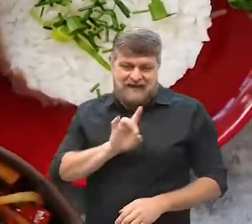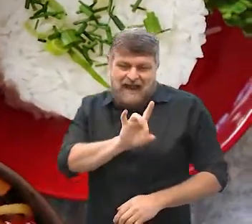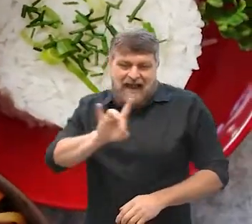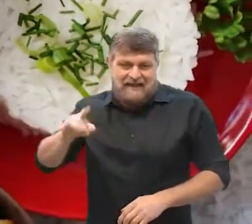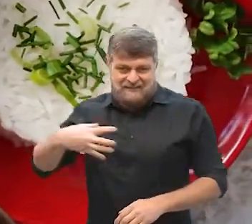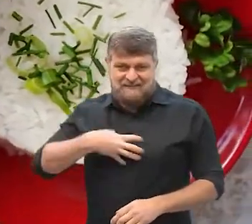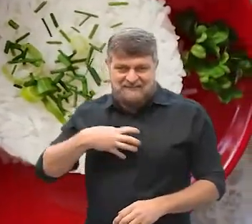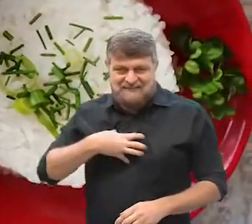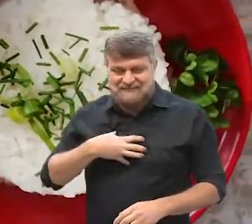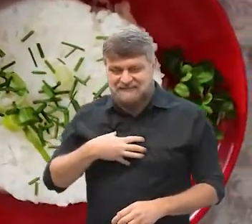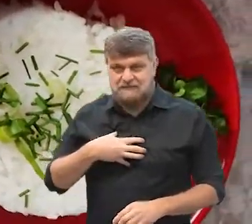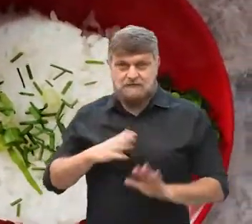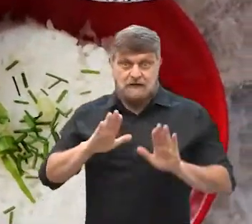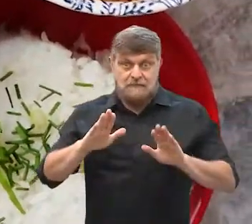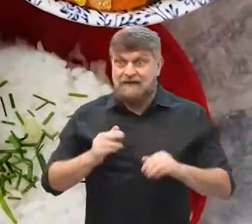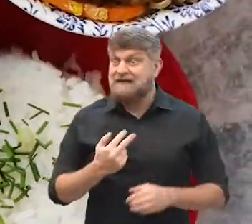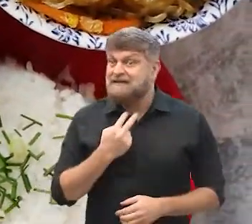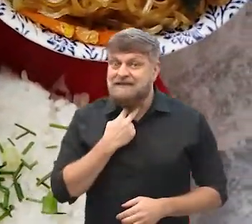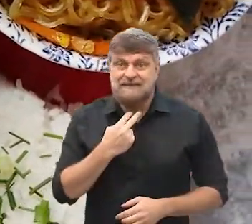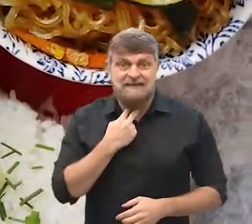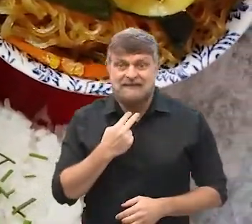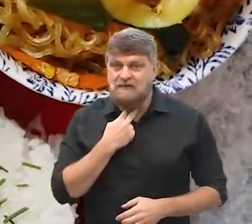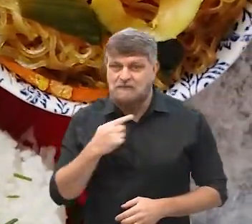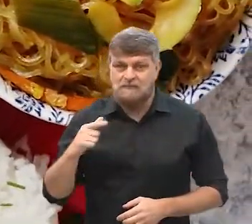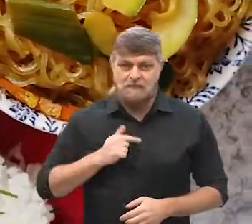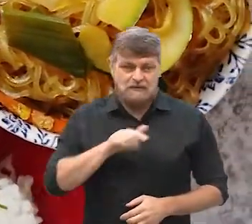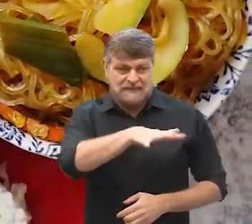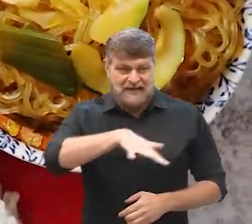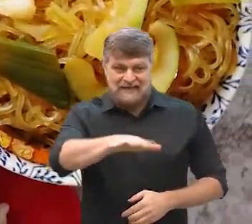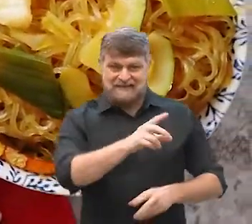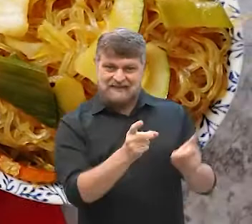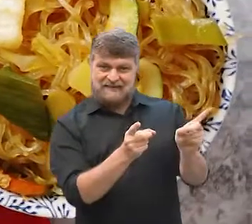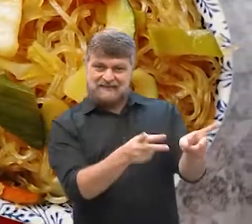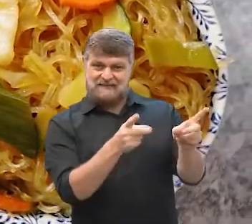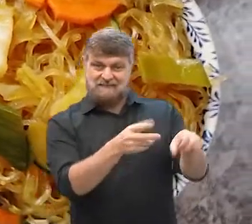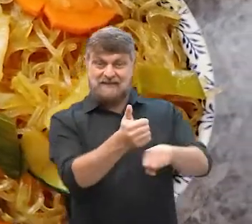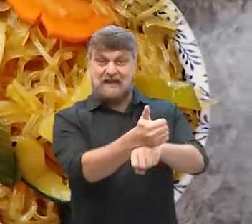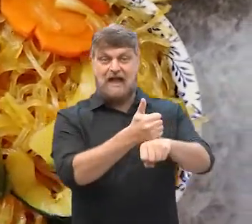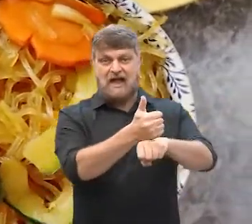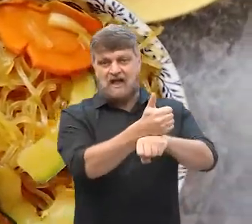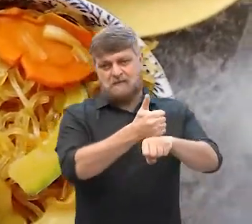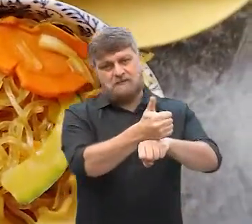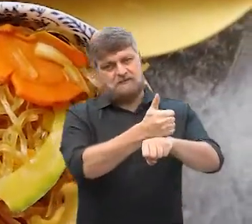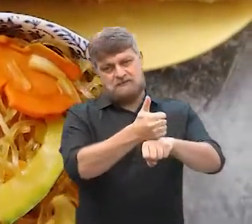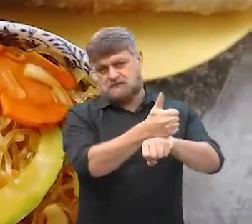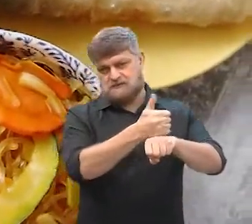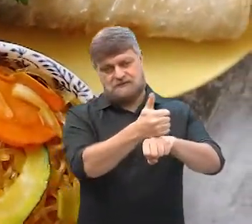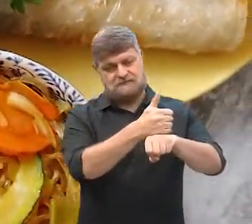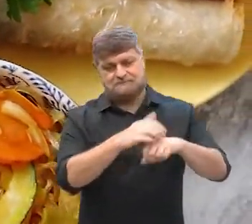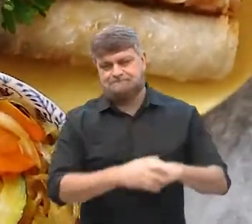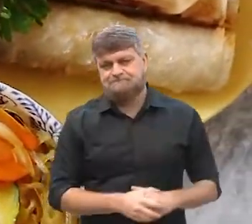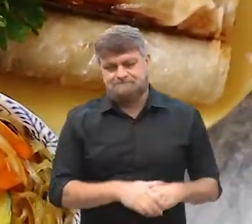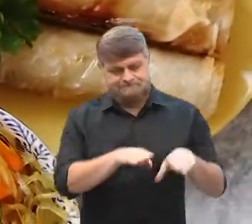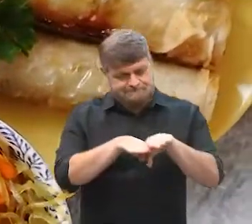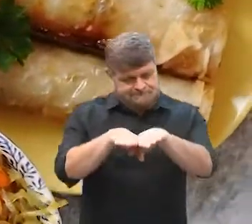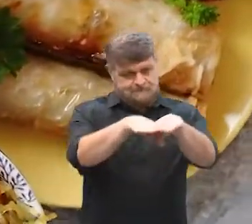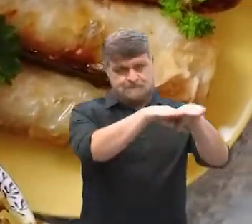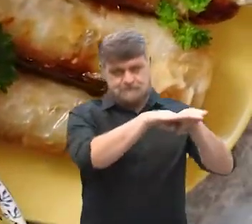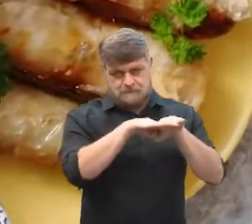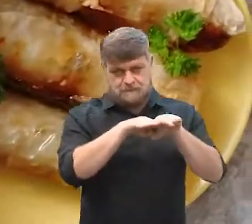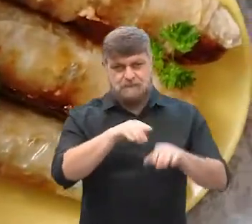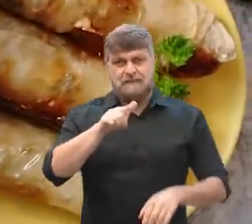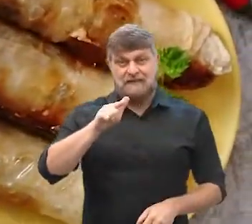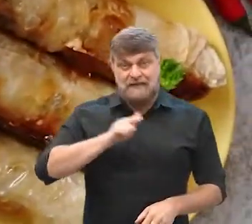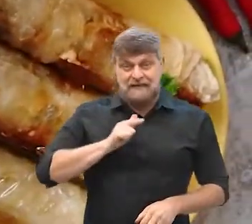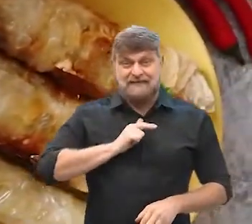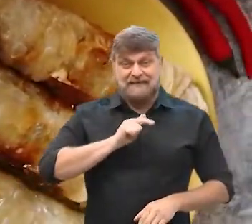pouco menor, e a gente não pode ter essa margem no serviço, na profissionalização da alimentação. A gente tem